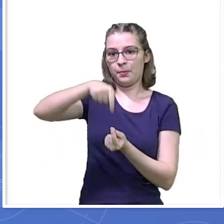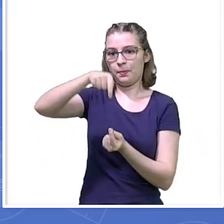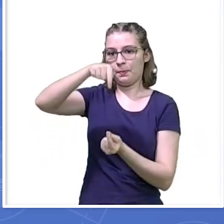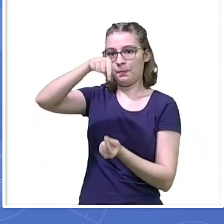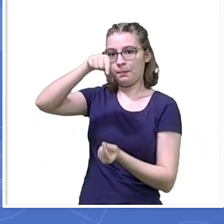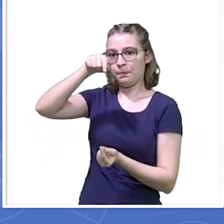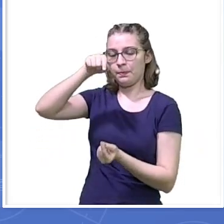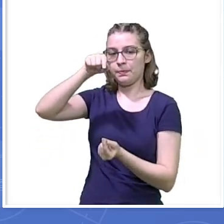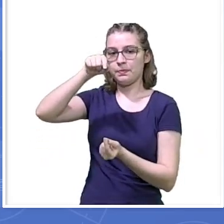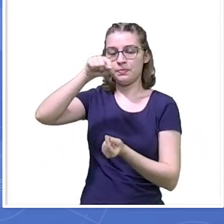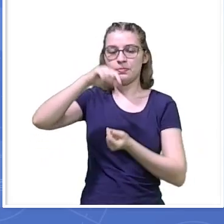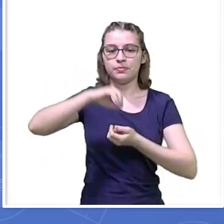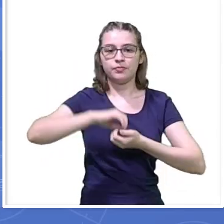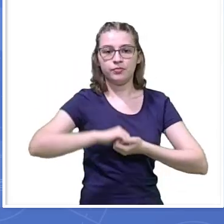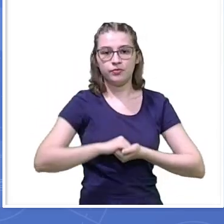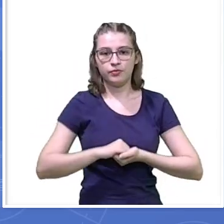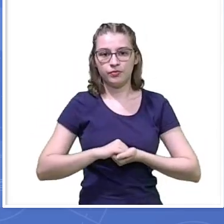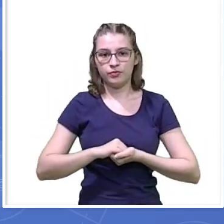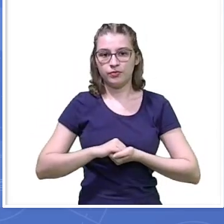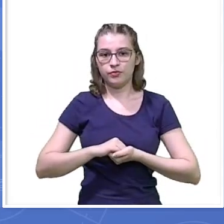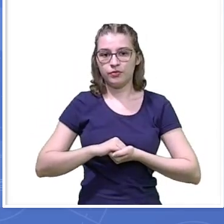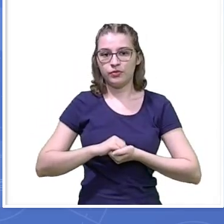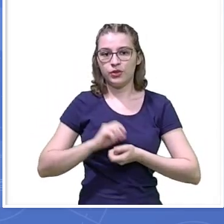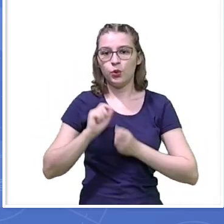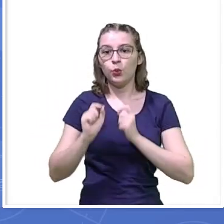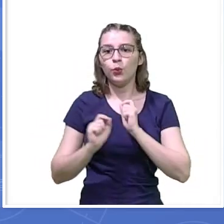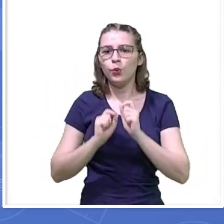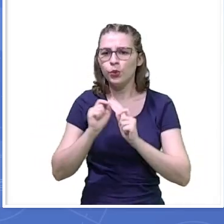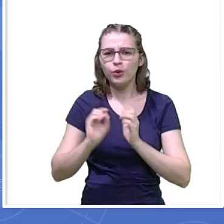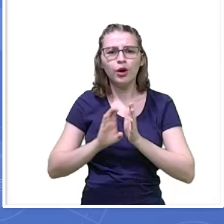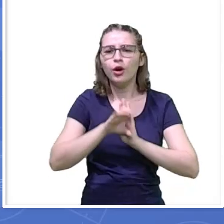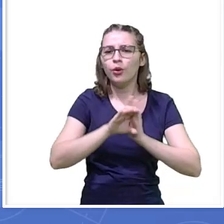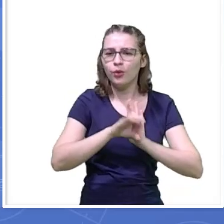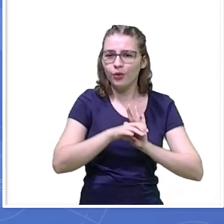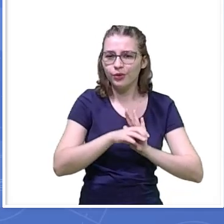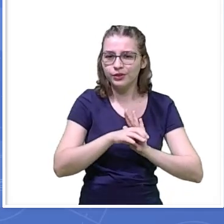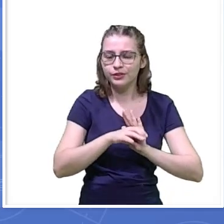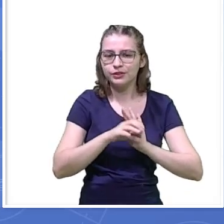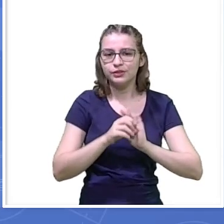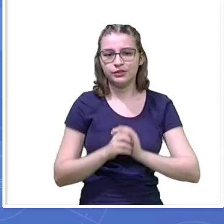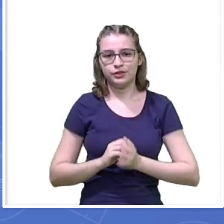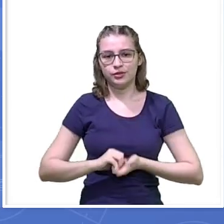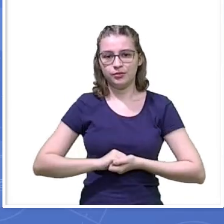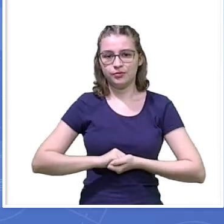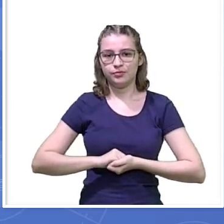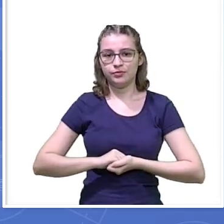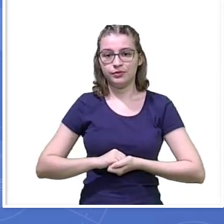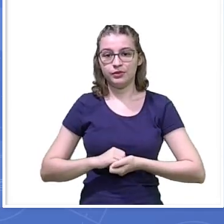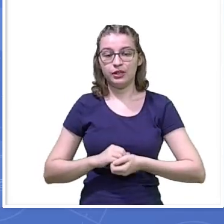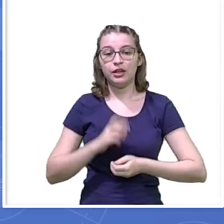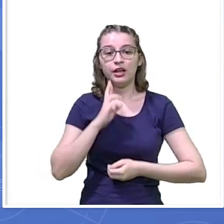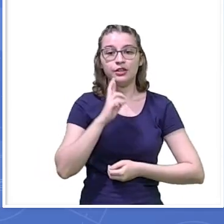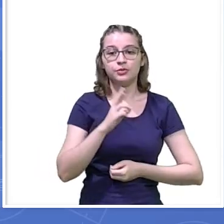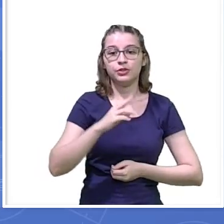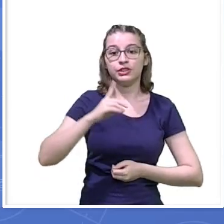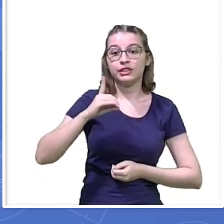linha do Equador. Esse texto apresenta o conceito que está aparecendo aí na letra D, são